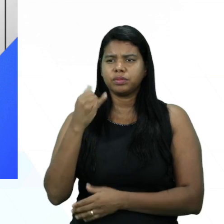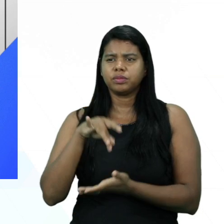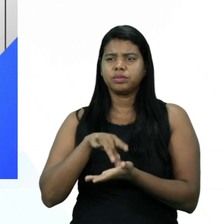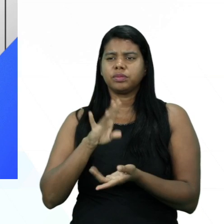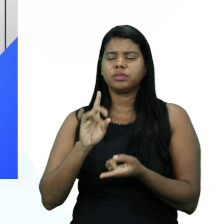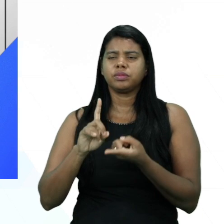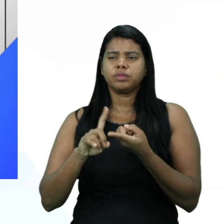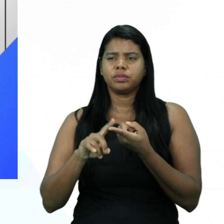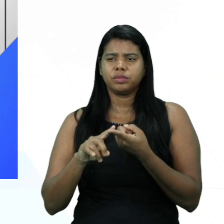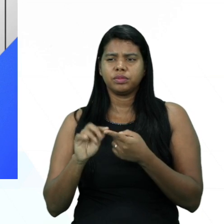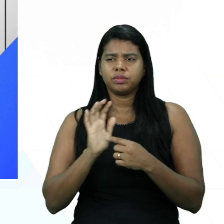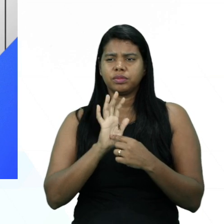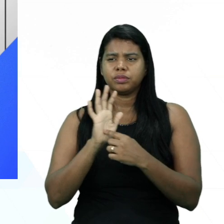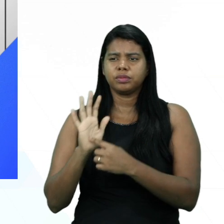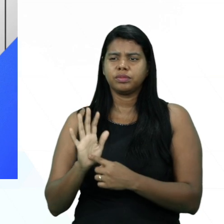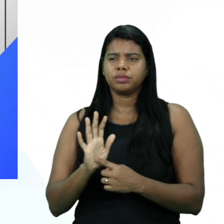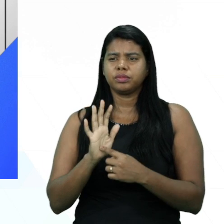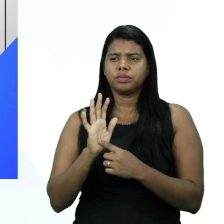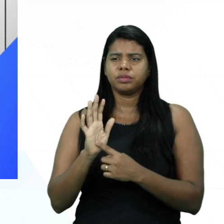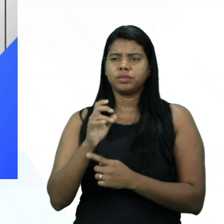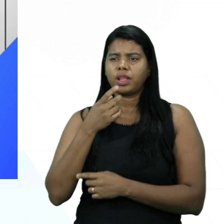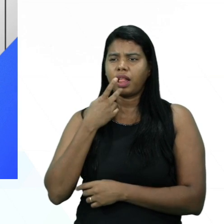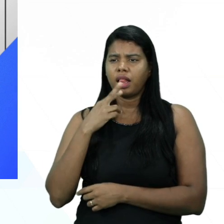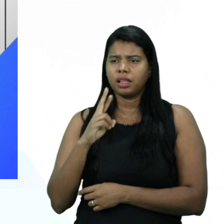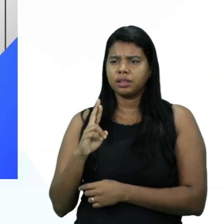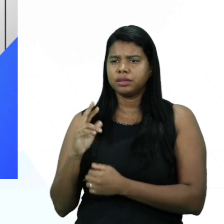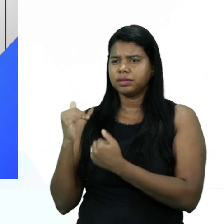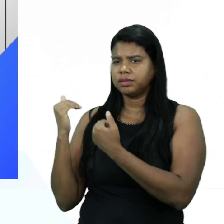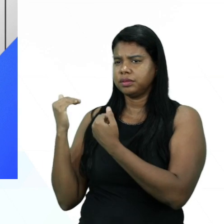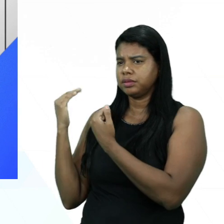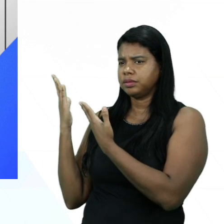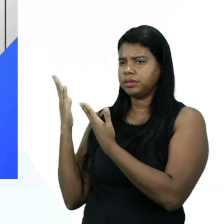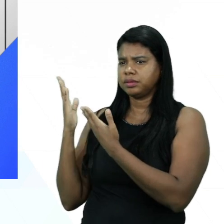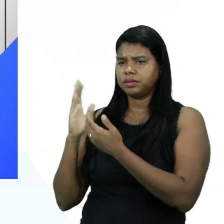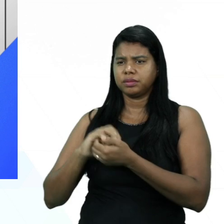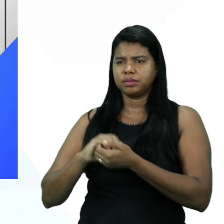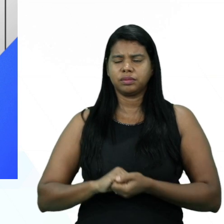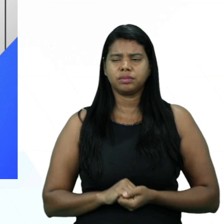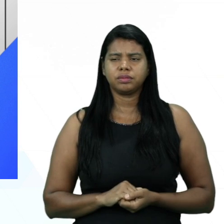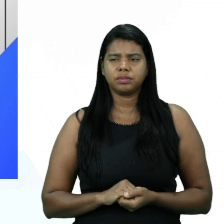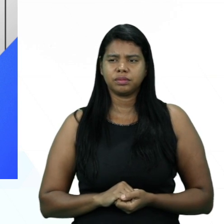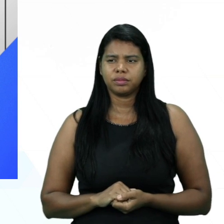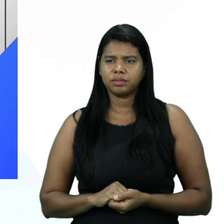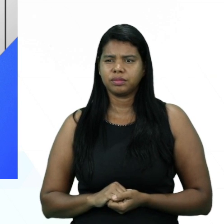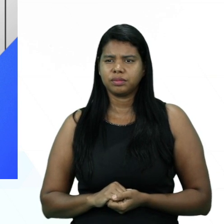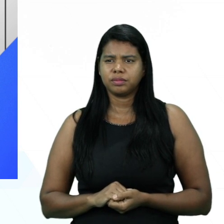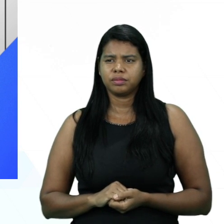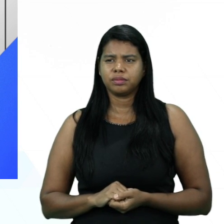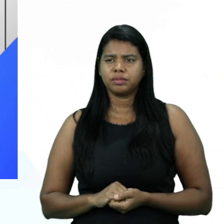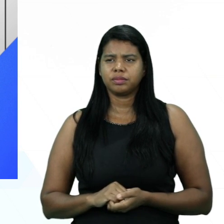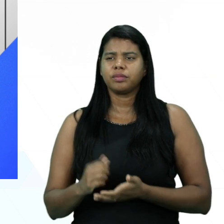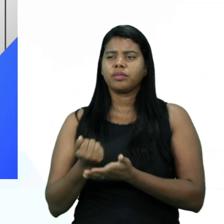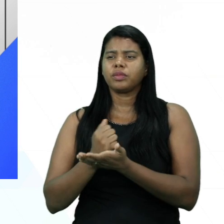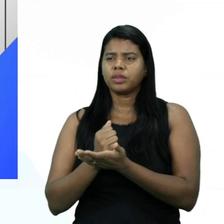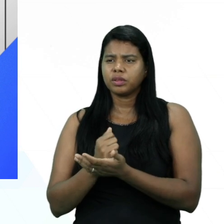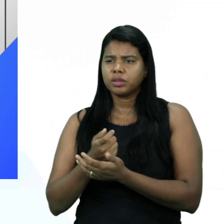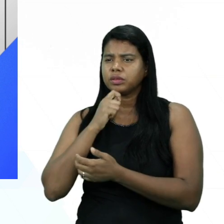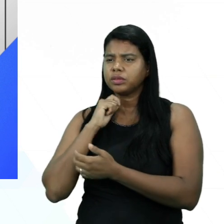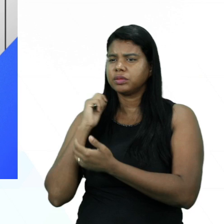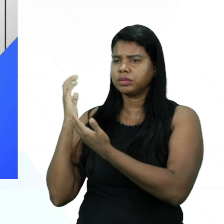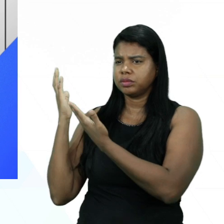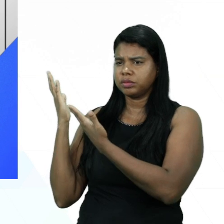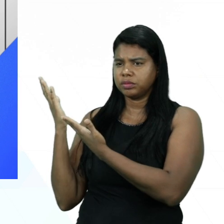na divisão da intersecção dessas linhas, o que seria um jogo da velha. Aí as figuras mais